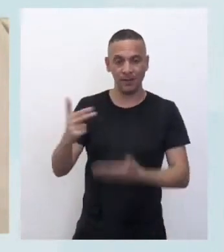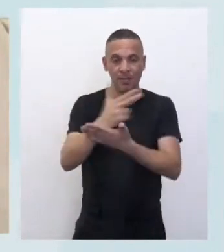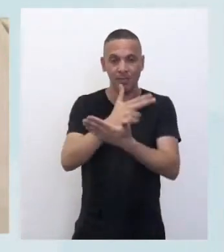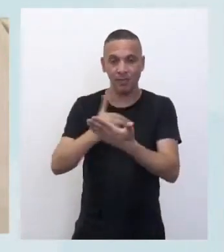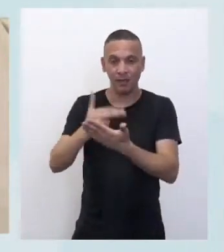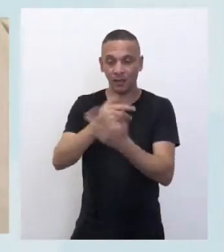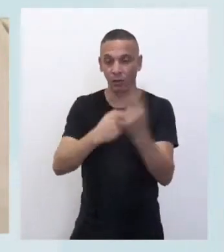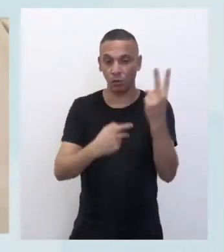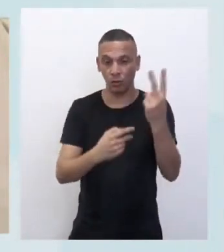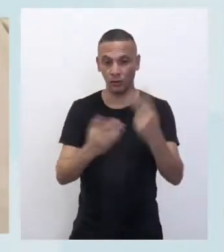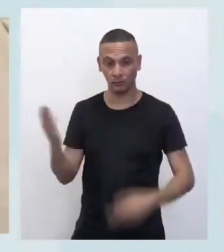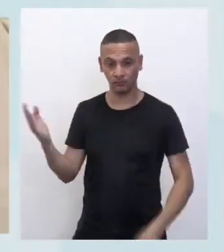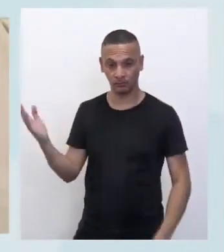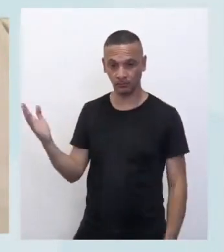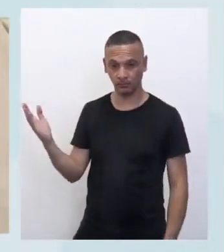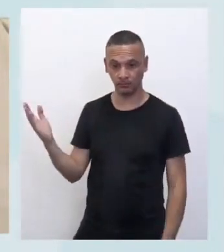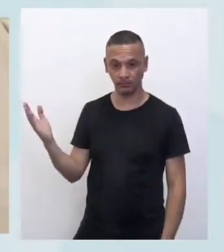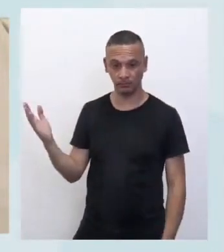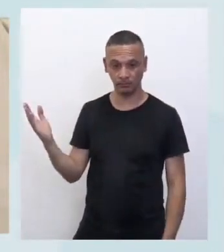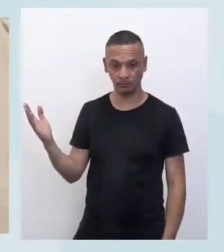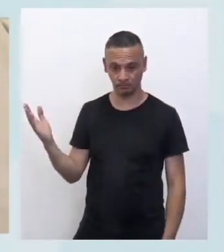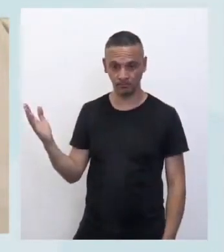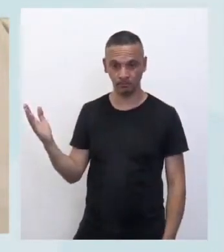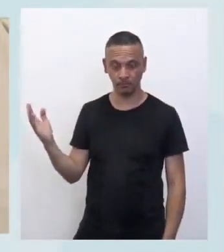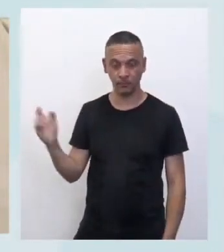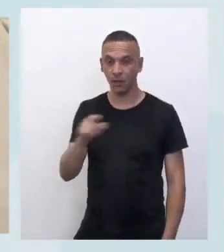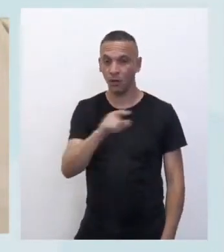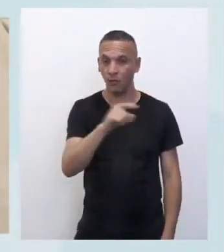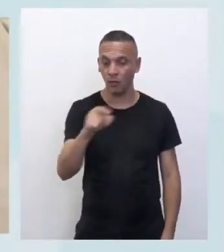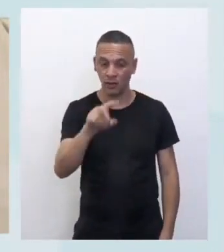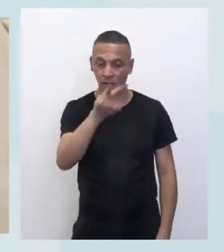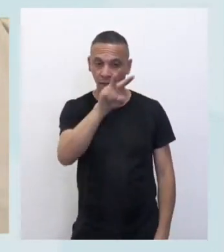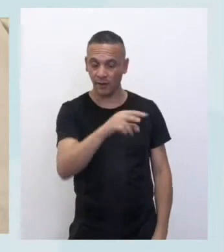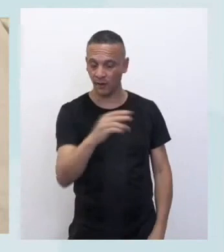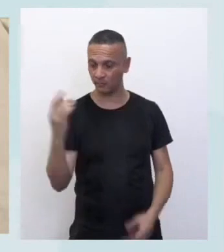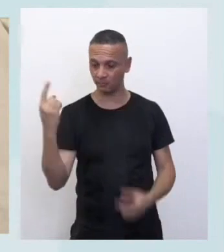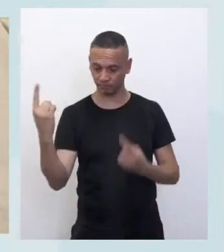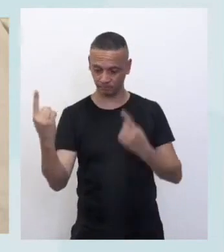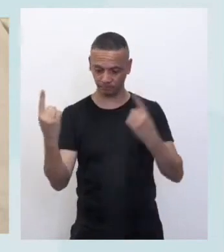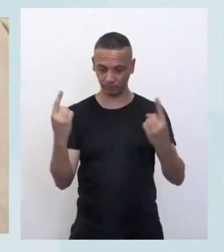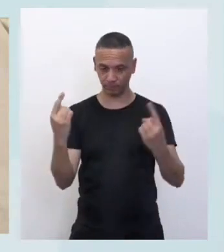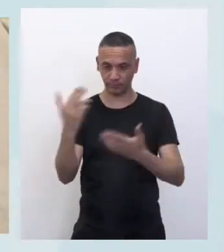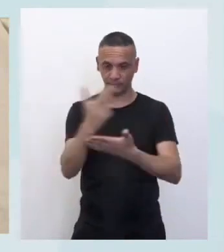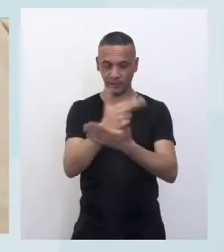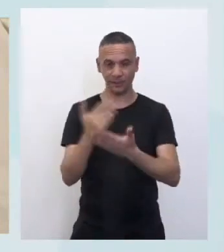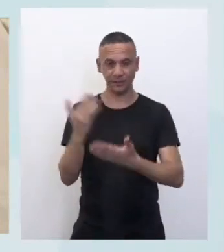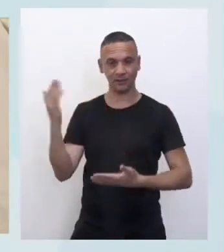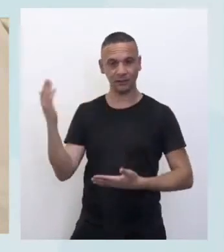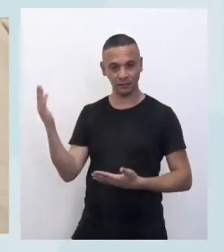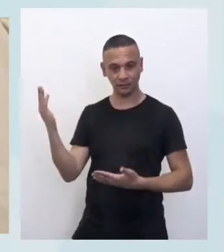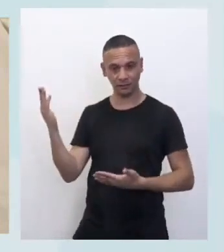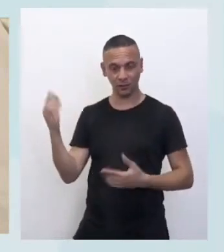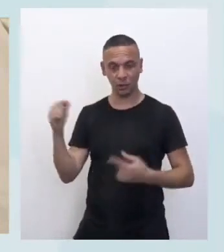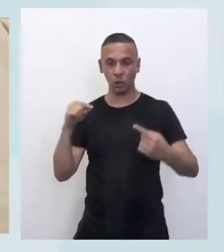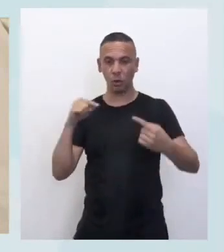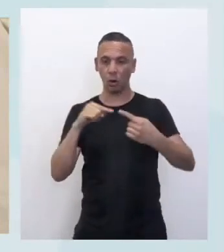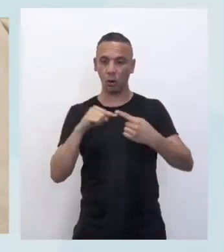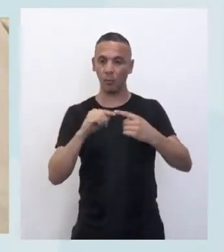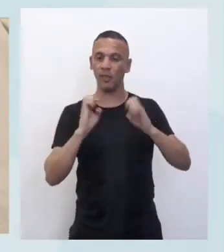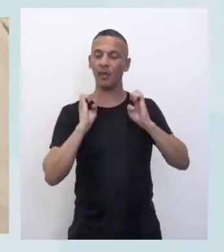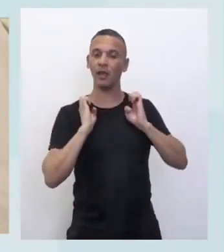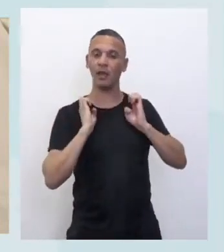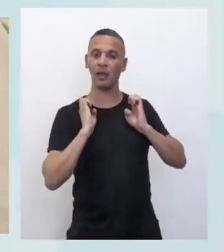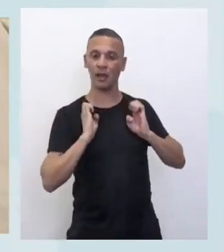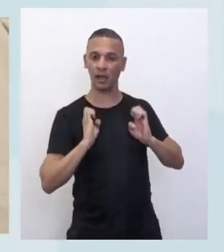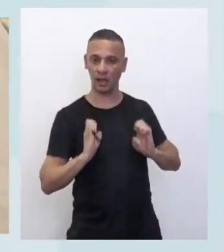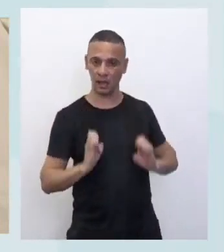E a pergunta é, qual a relação que você consegue estabelecer entre as imagens, entre estas imagens, perdão, tá? Teve um erro